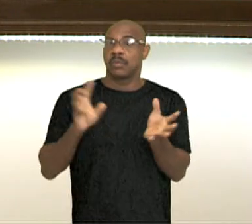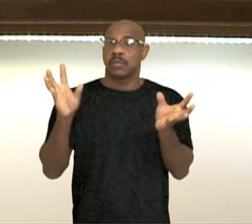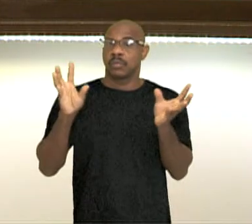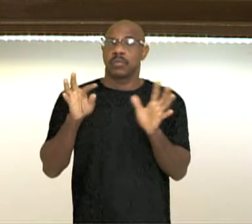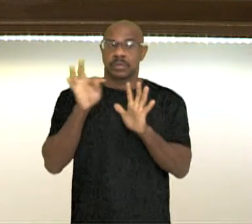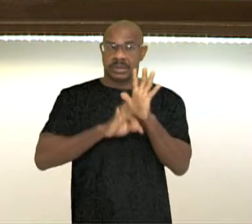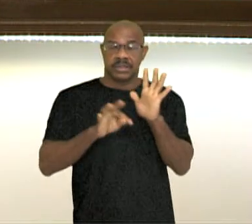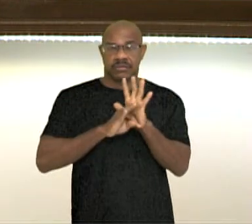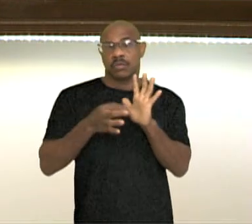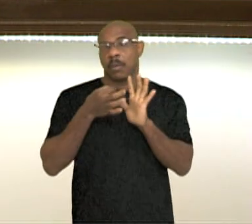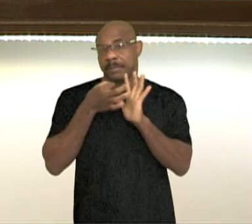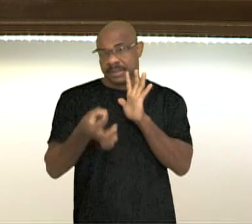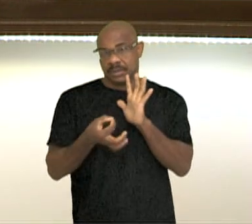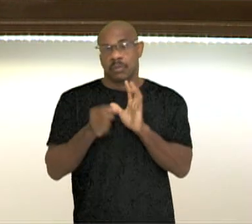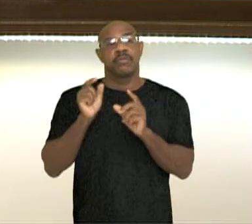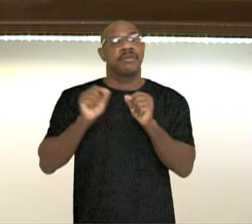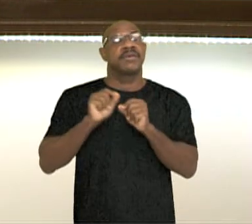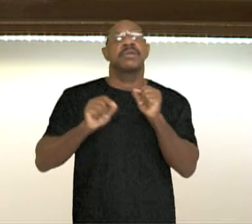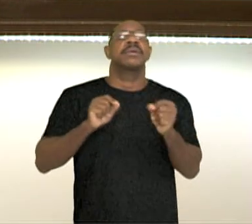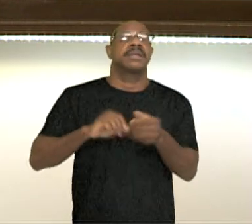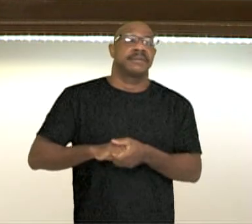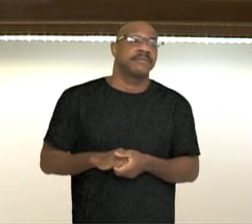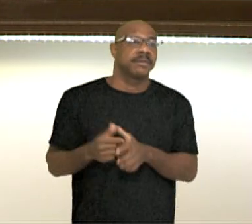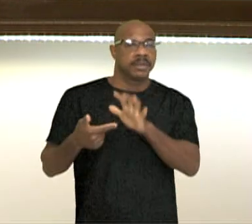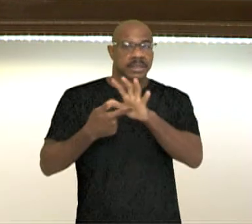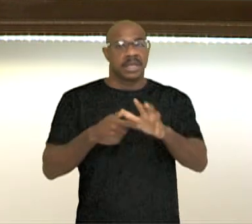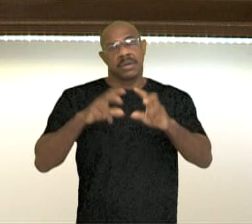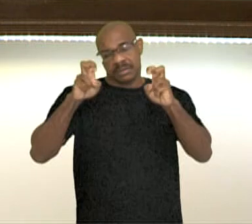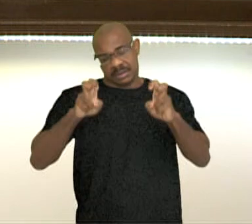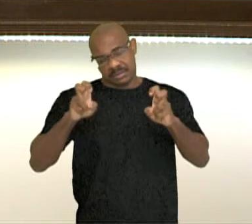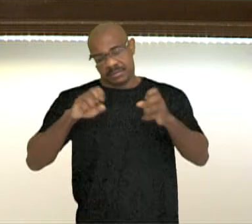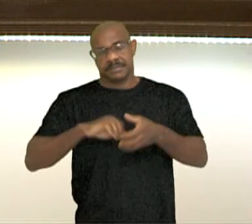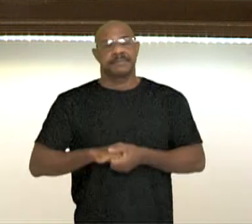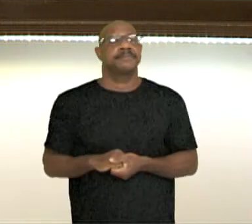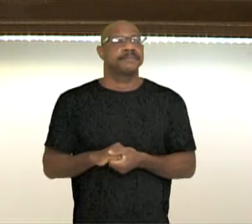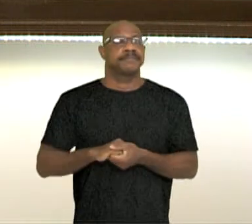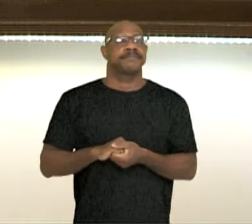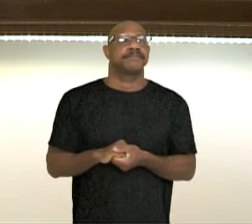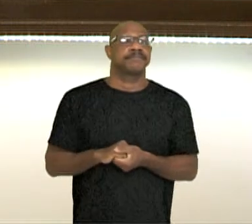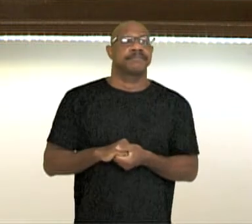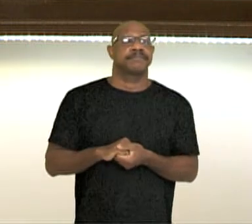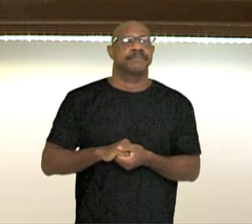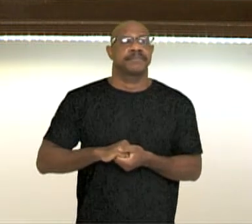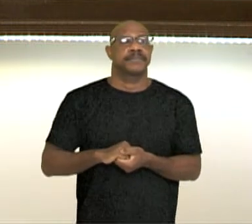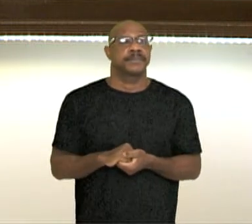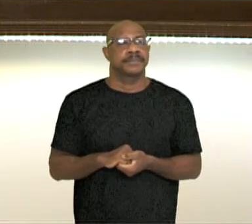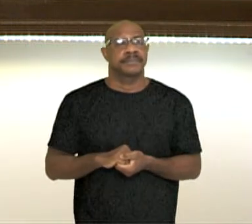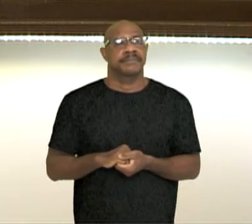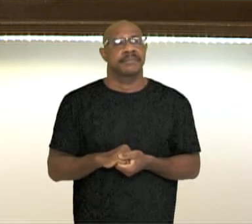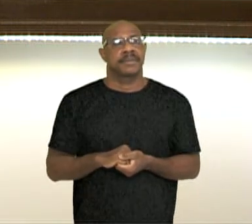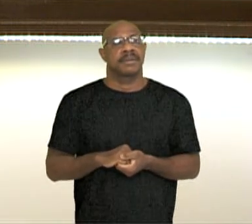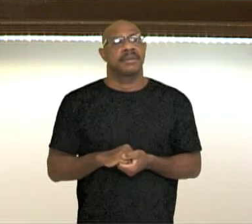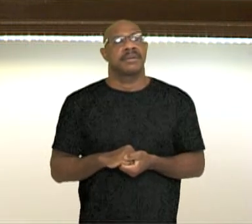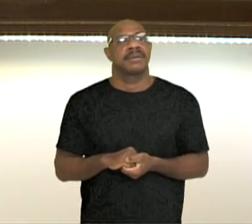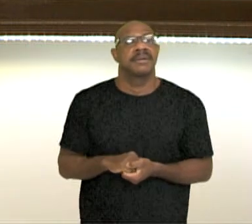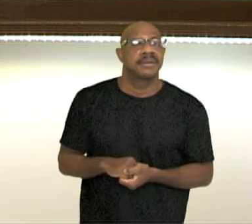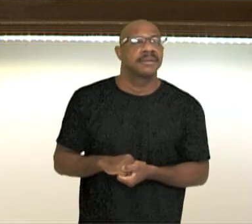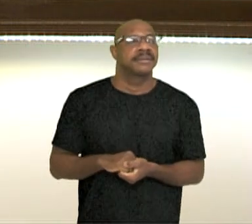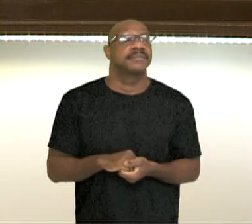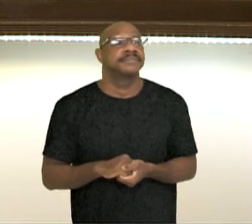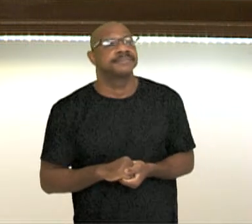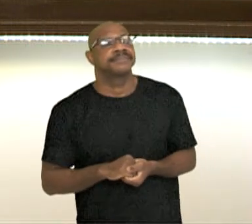o que é que você vai fazer? Você vai apresentar um tema, produzir a sua opinião a respeito disso. Então, esse é o artigo de opinião.